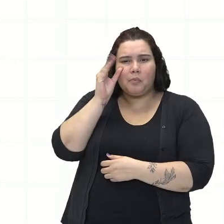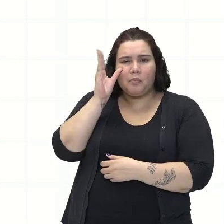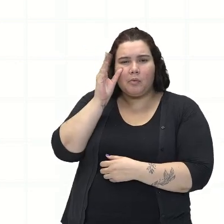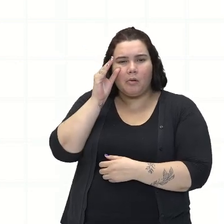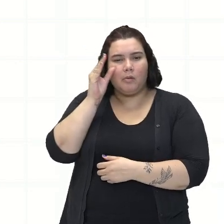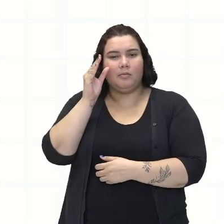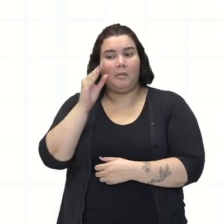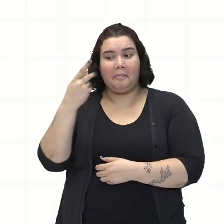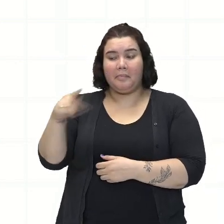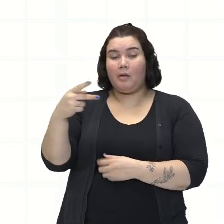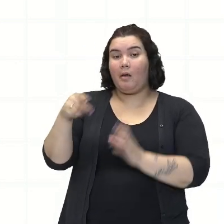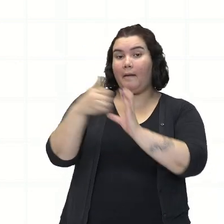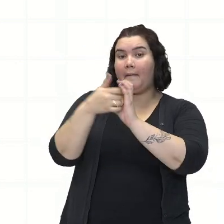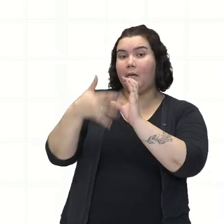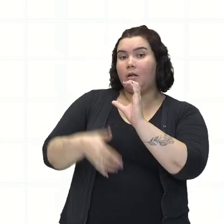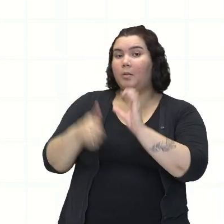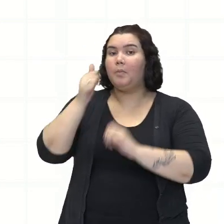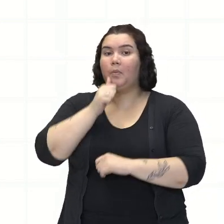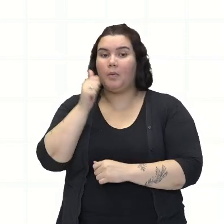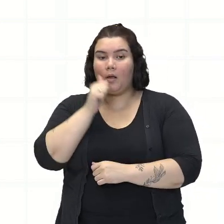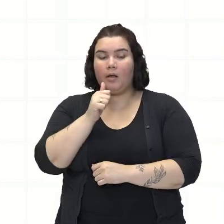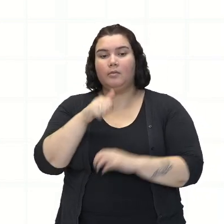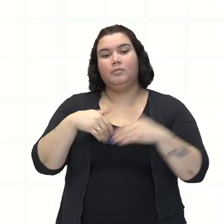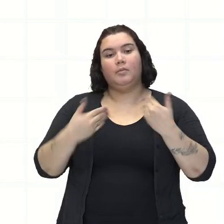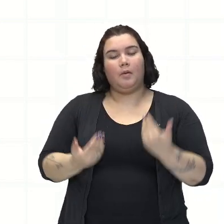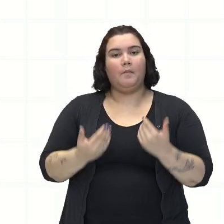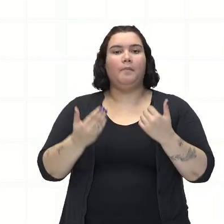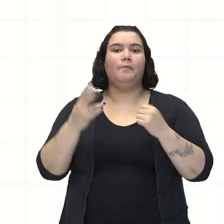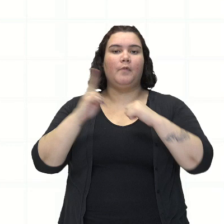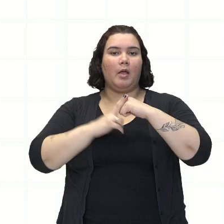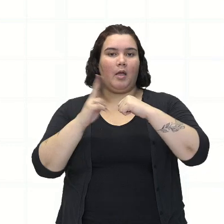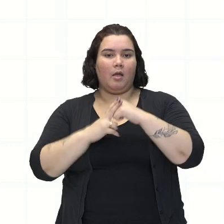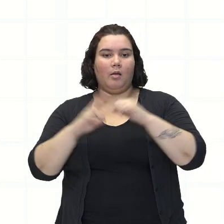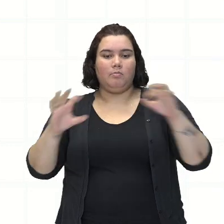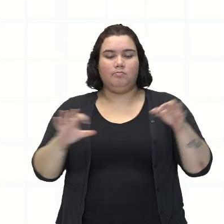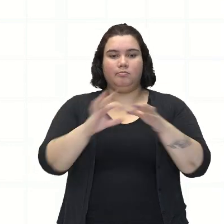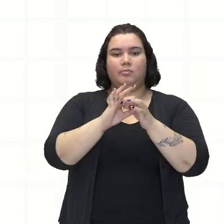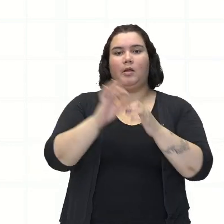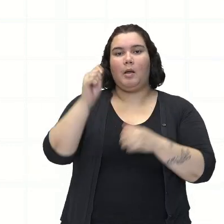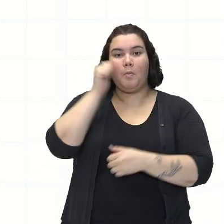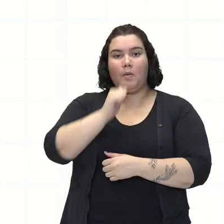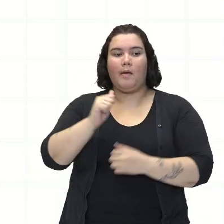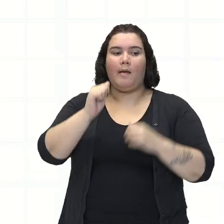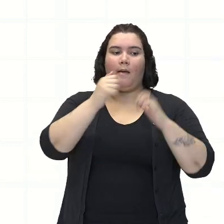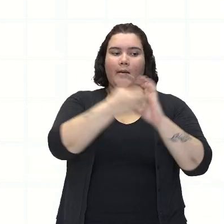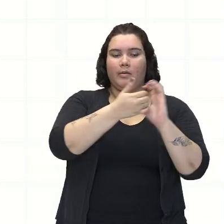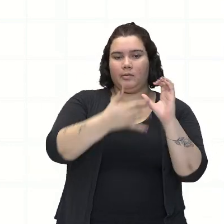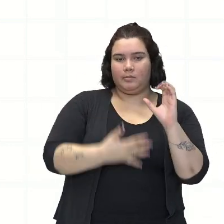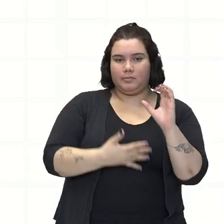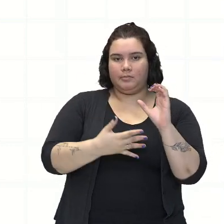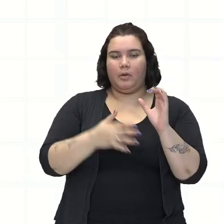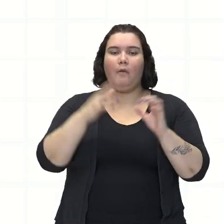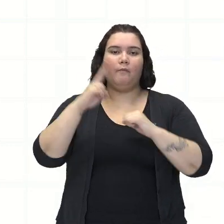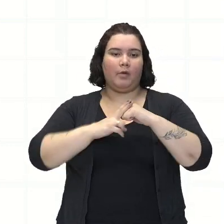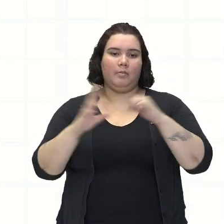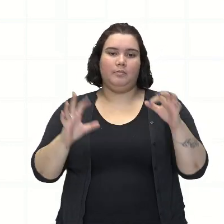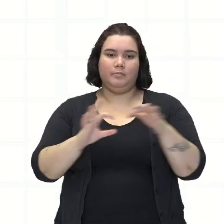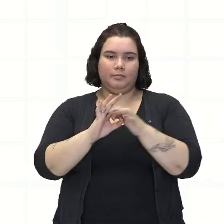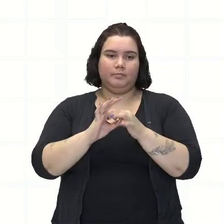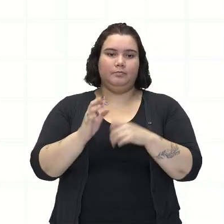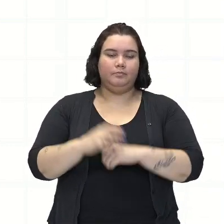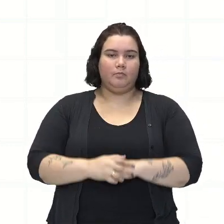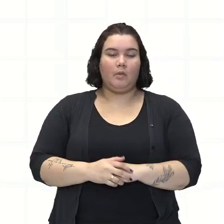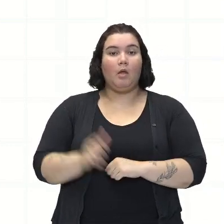da Adriana. Logo, o verbo aí está ligando a Adriana à sua característica. Então, verbo de ligação. E, por